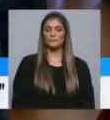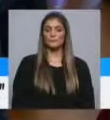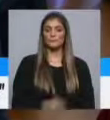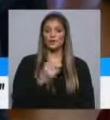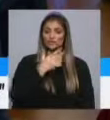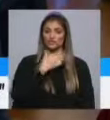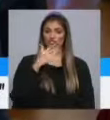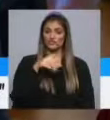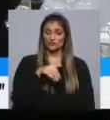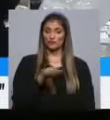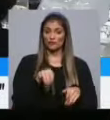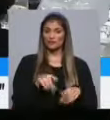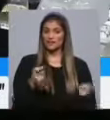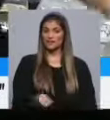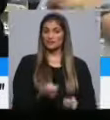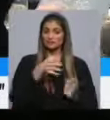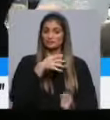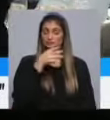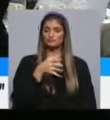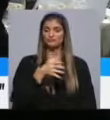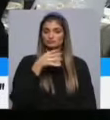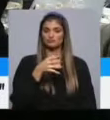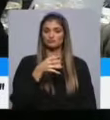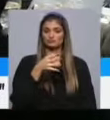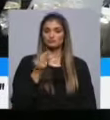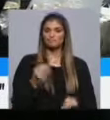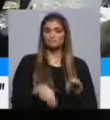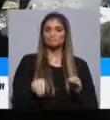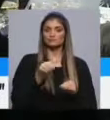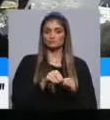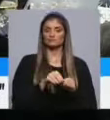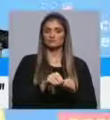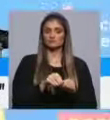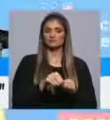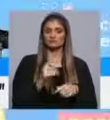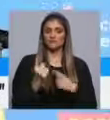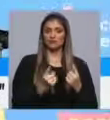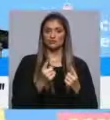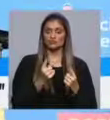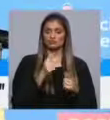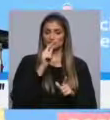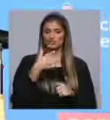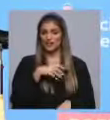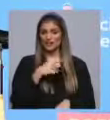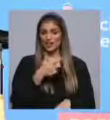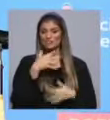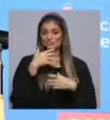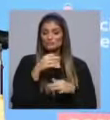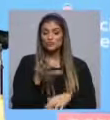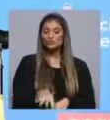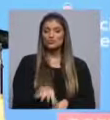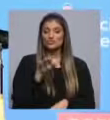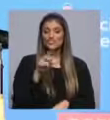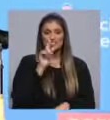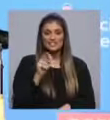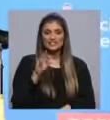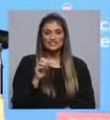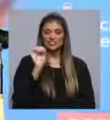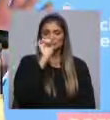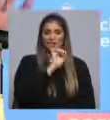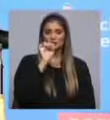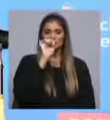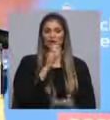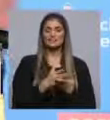dois dias do final da campanha, o discurso soou a balanço. Que alguns nos querem convencer que a escolha a 30 de janeiro é